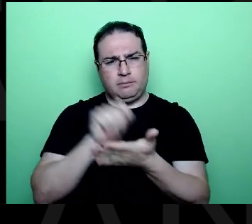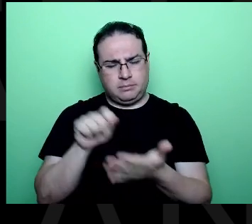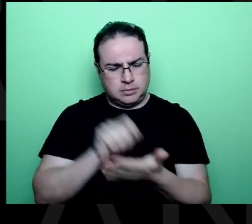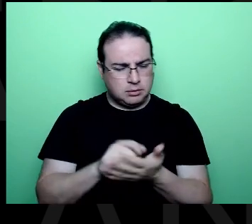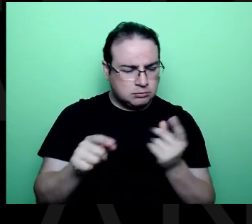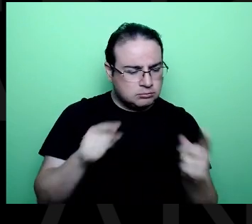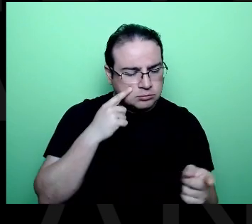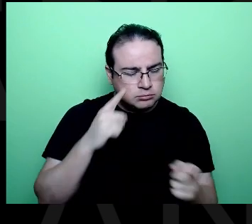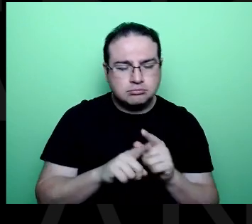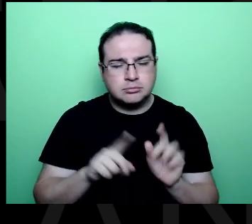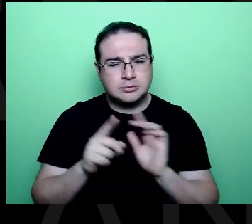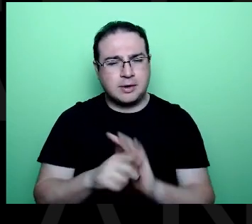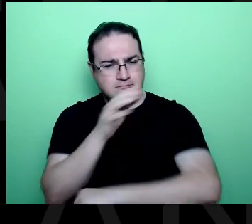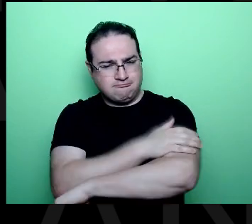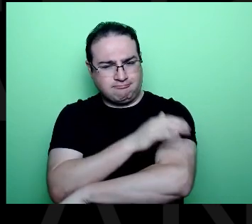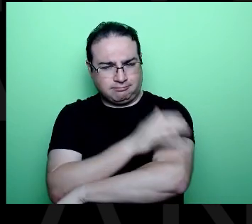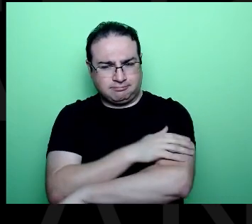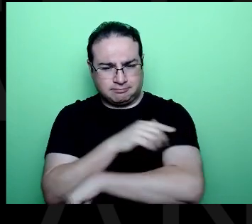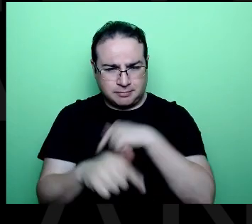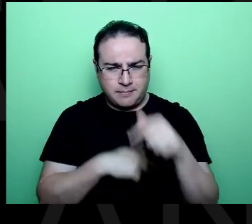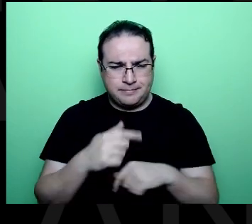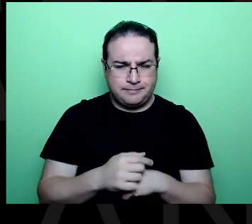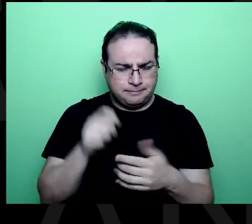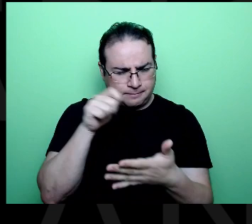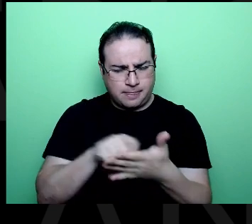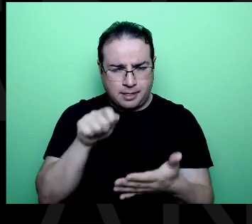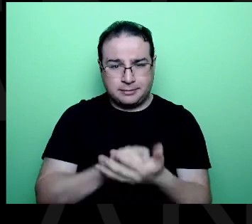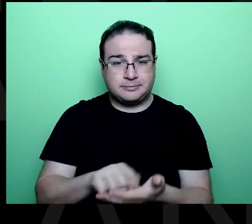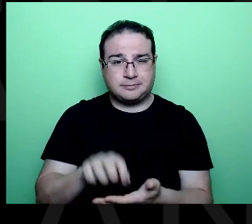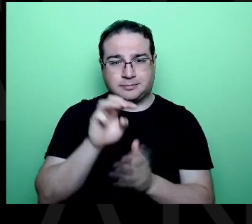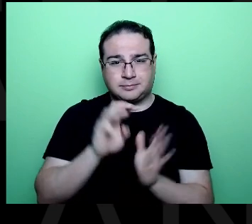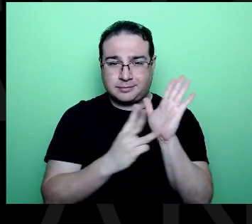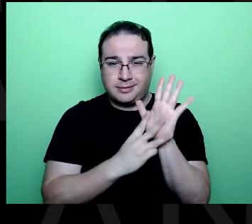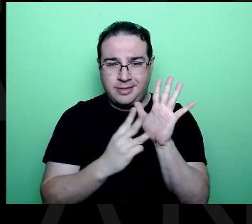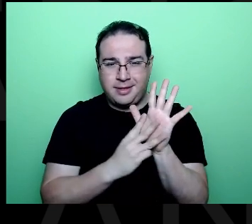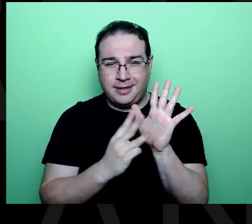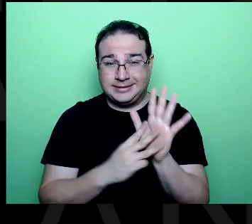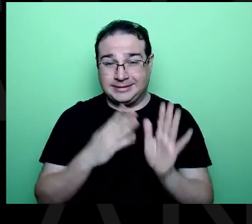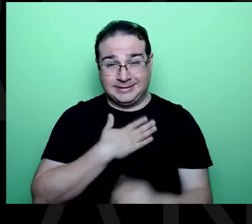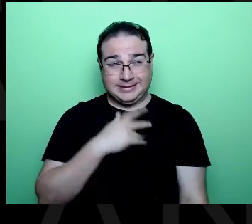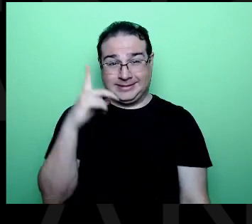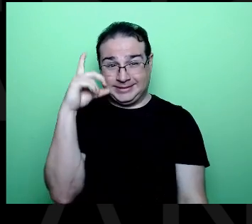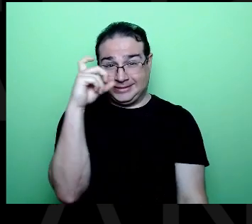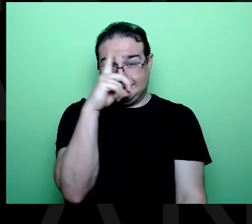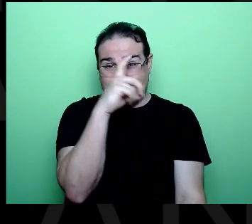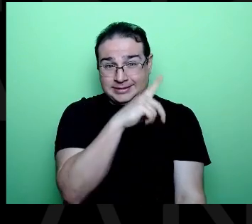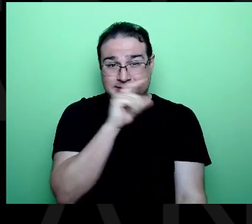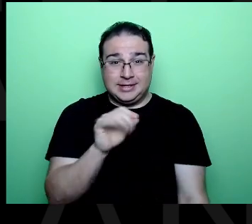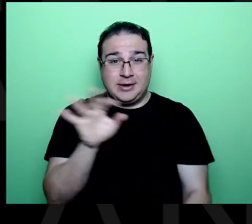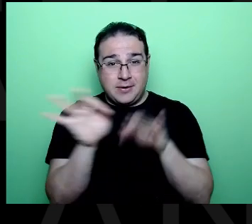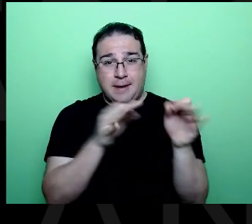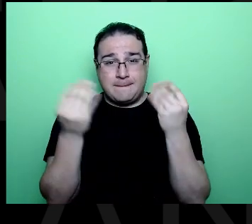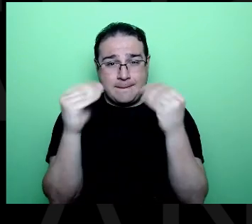analógica. Então, eu fui no artesanal, no braçal, no Word. Então, para mim, a coisa mais difícil